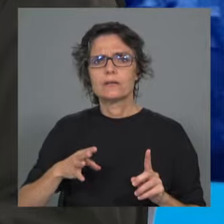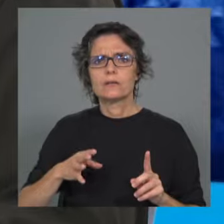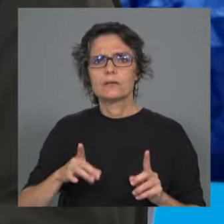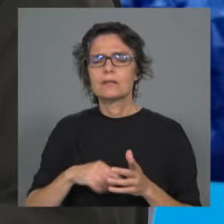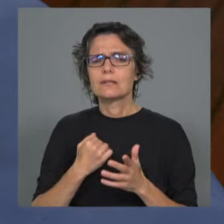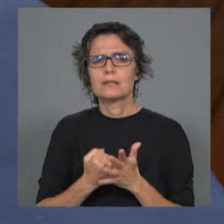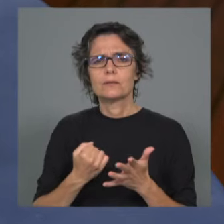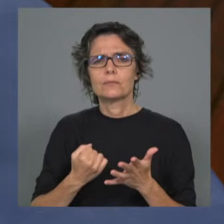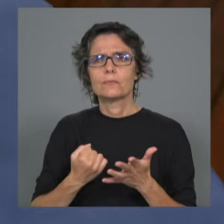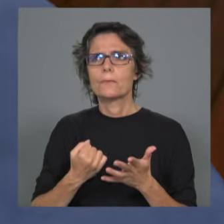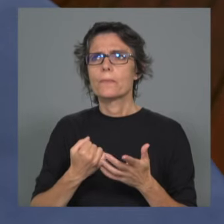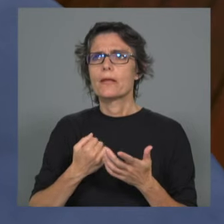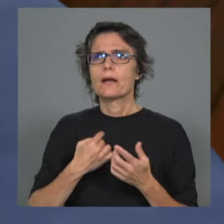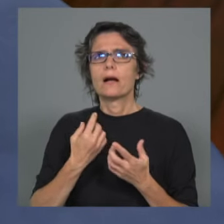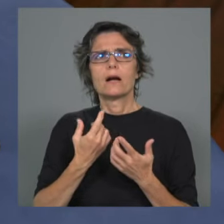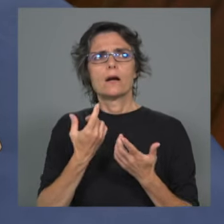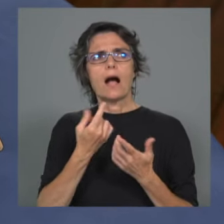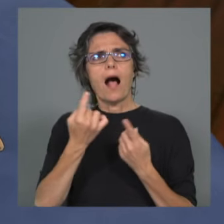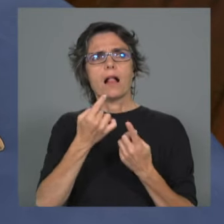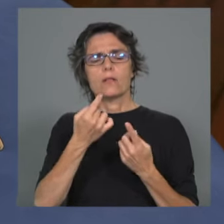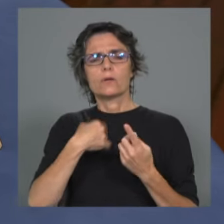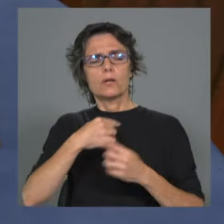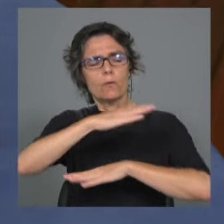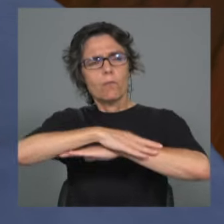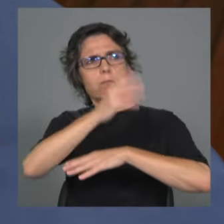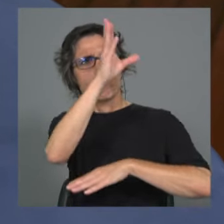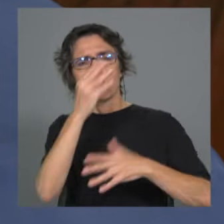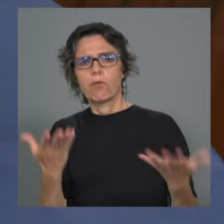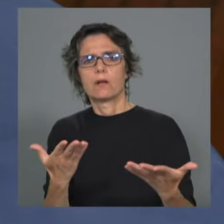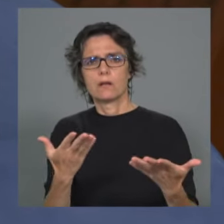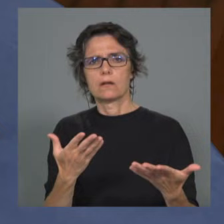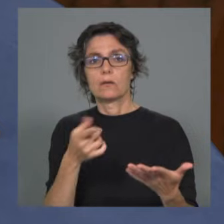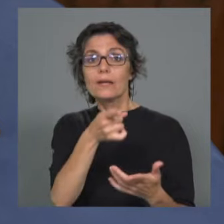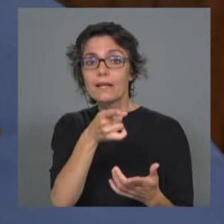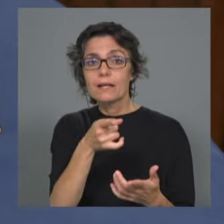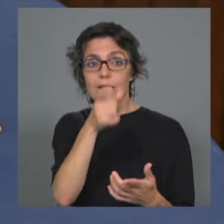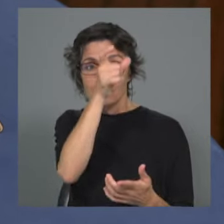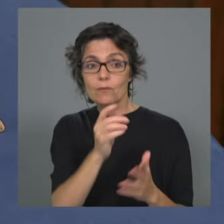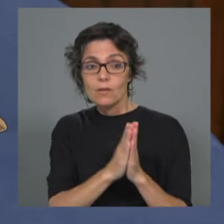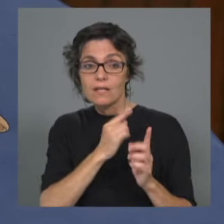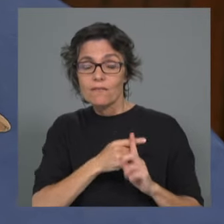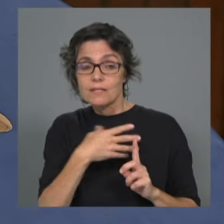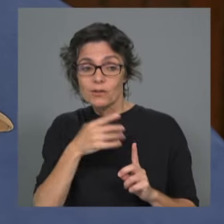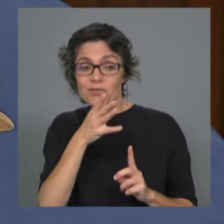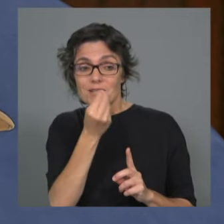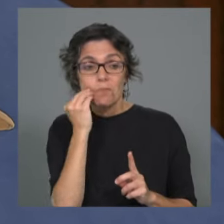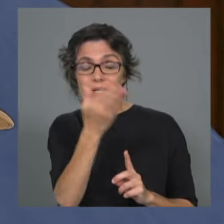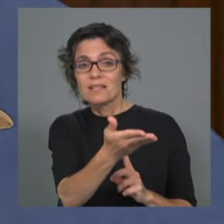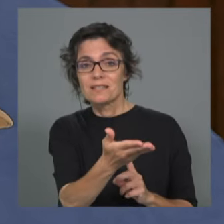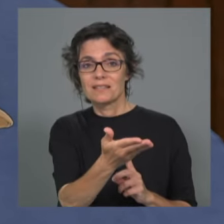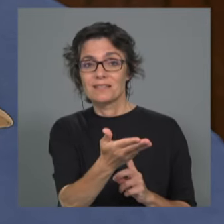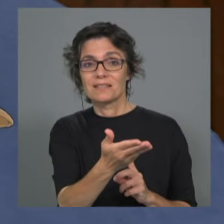a quem eu obedecer. E, portanto, ele queria sempre viver em comunidade, em fraternidade.